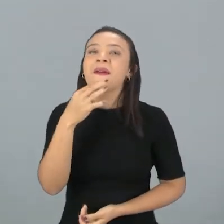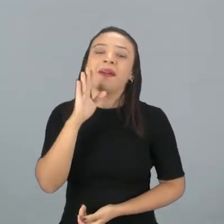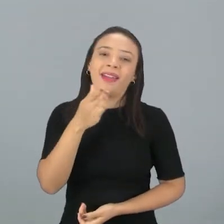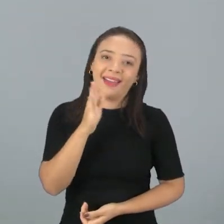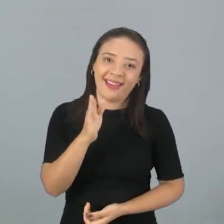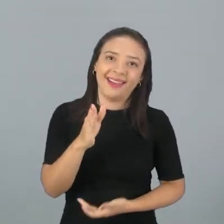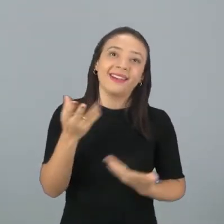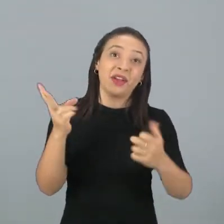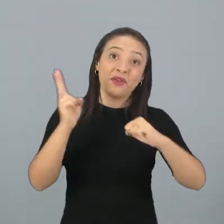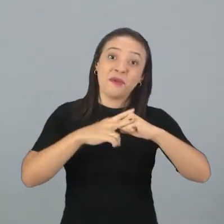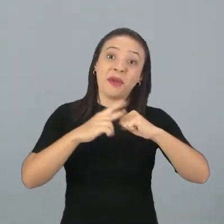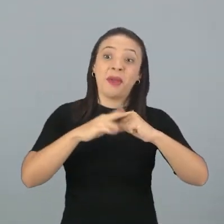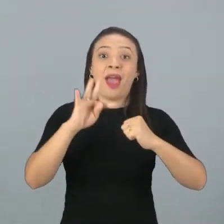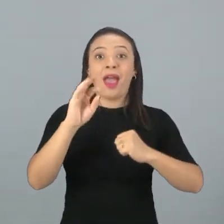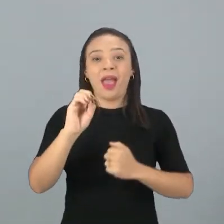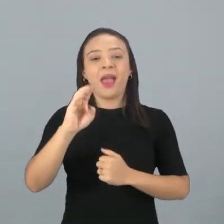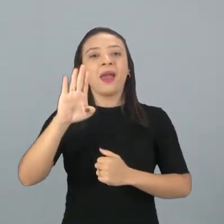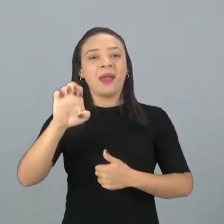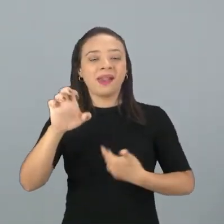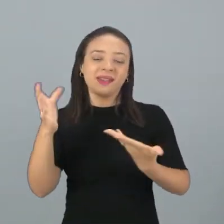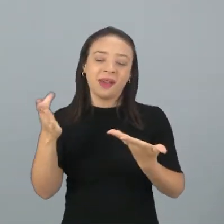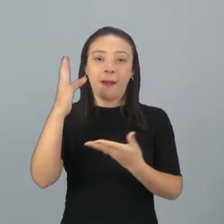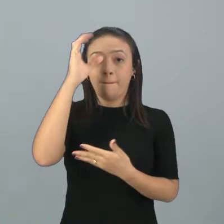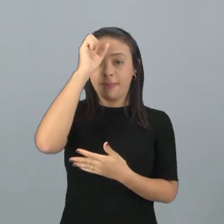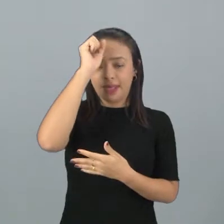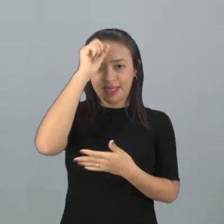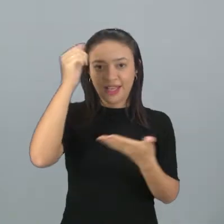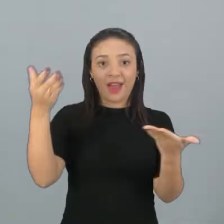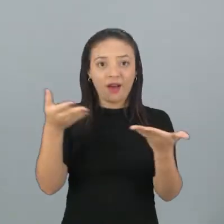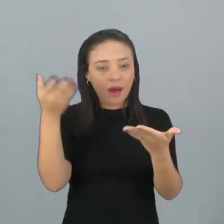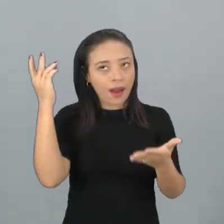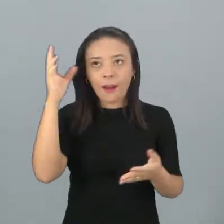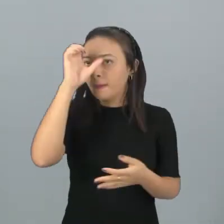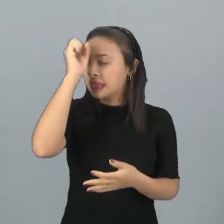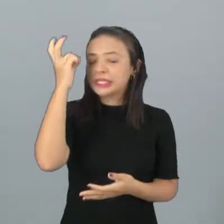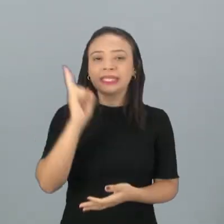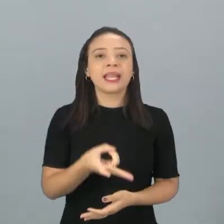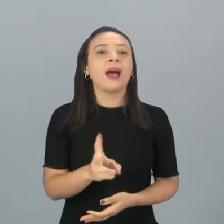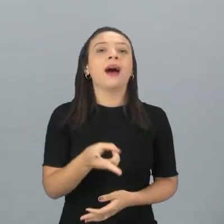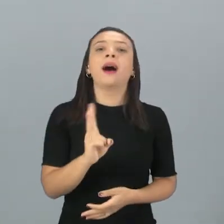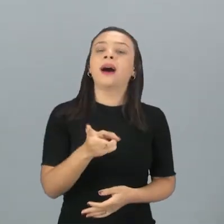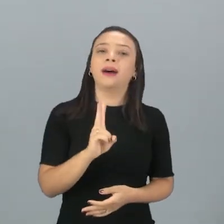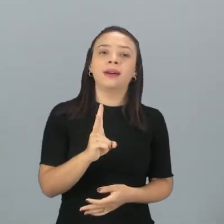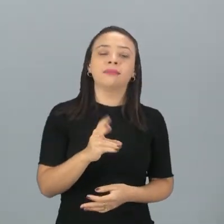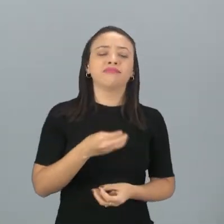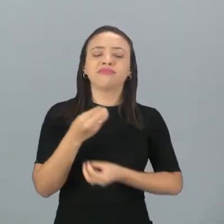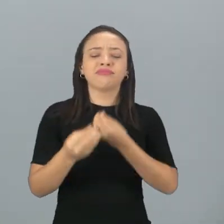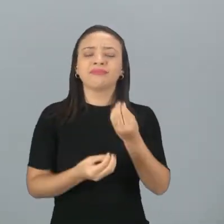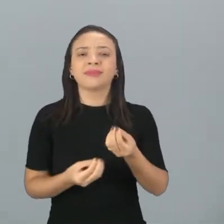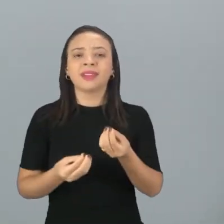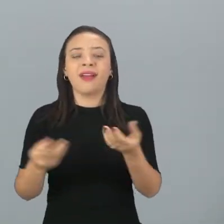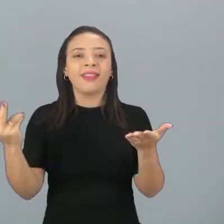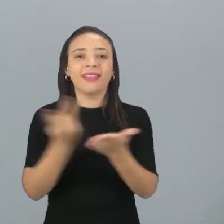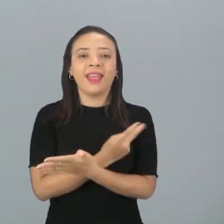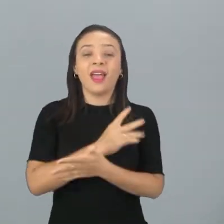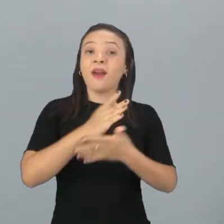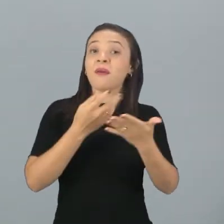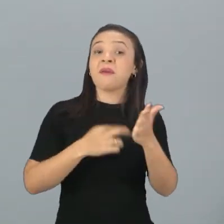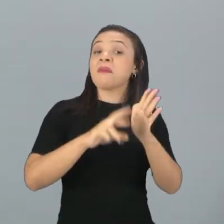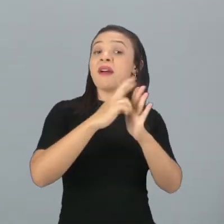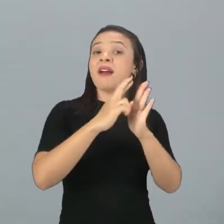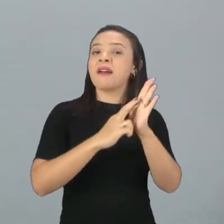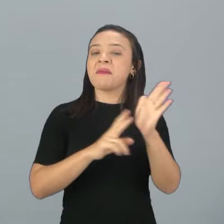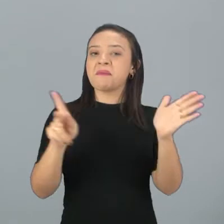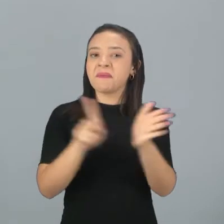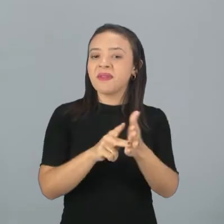be. Vamos aprender direitinho, agora para sempre, né, o verbo to be. Como é que funciona, quais são as regras gramaticais